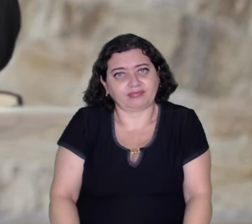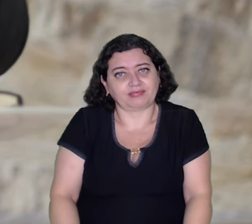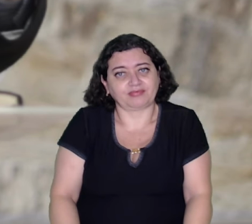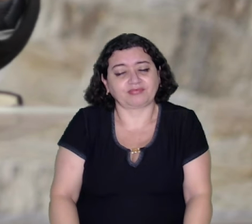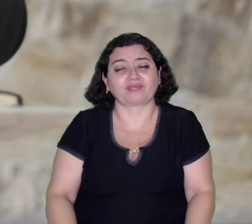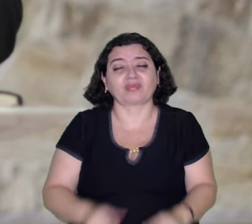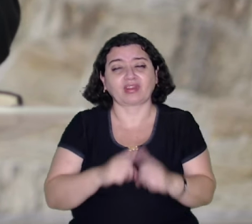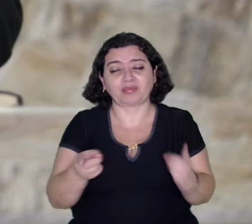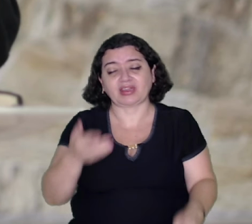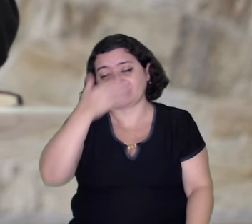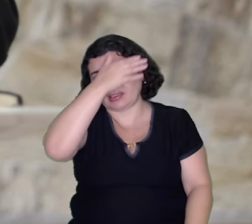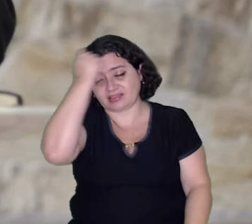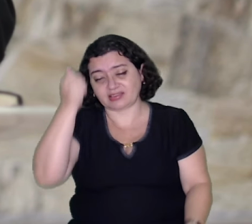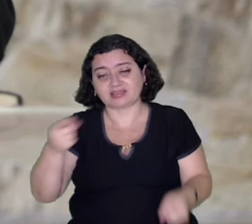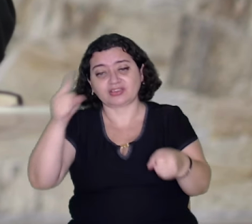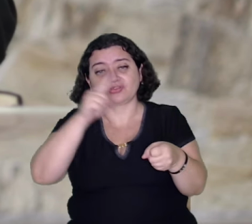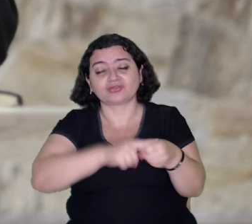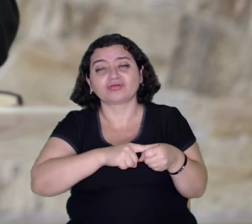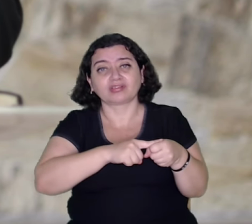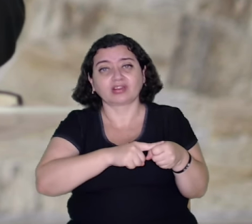Mas esqueceram de voltar.